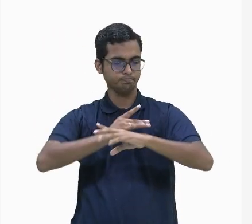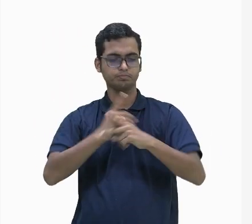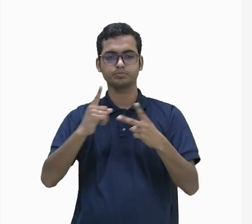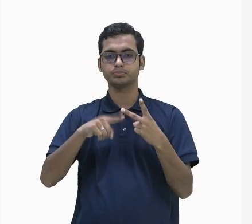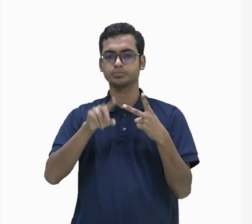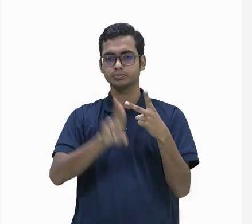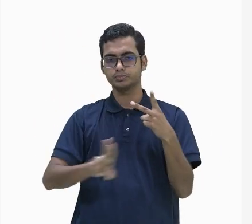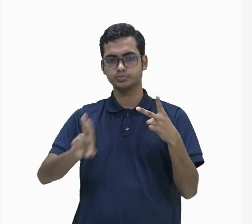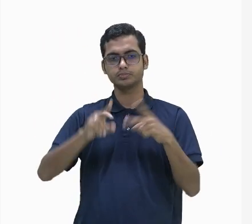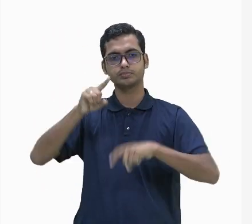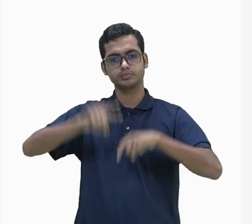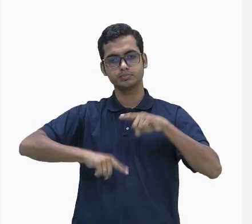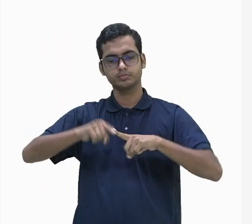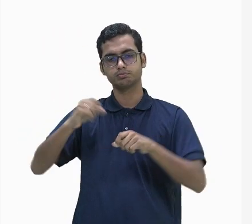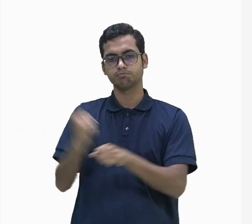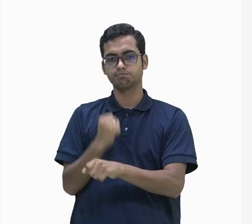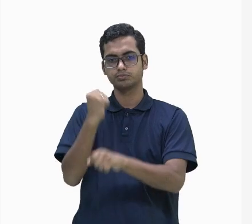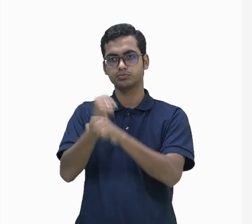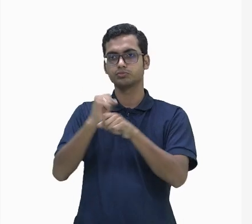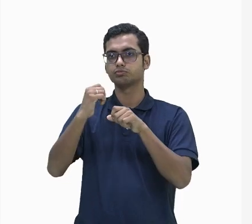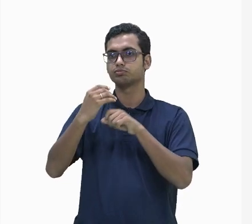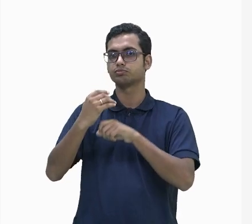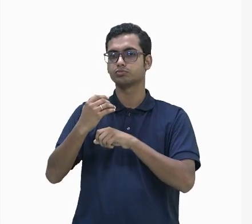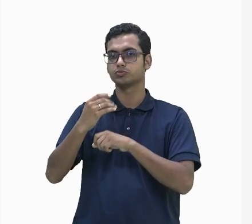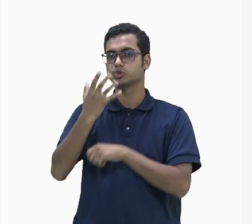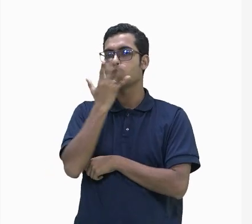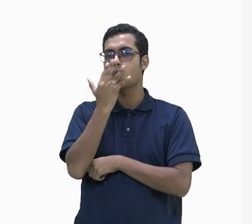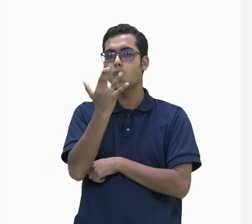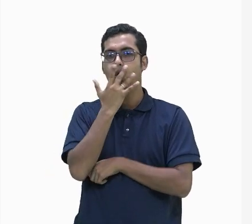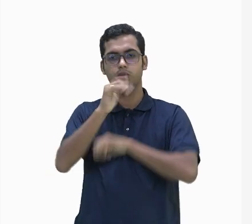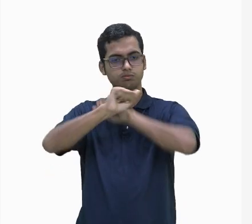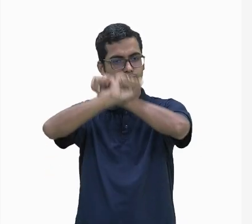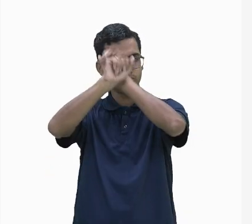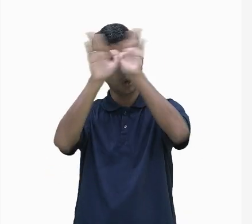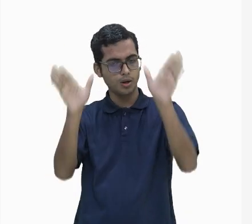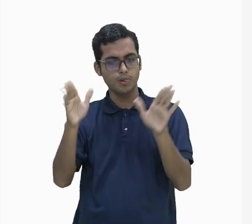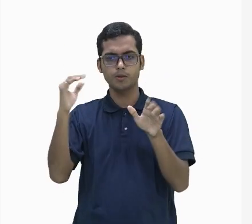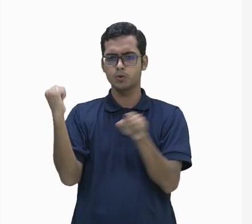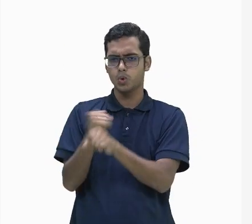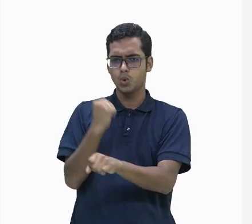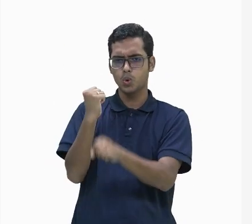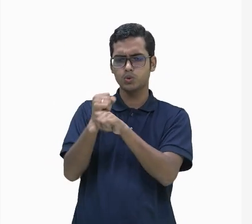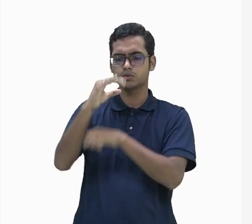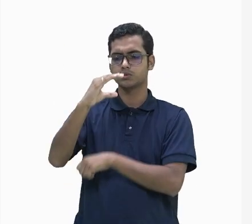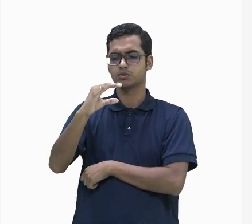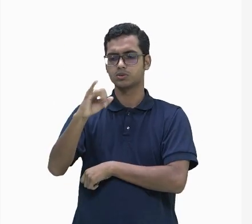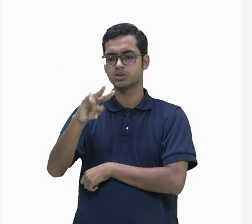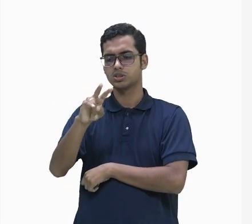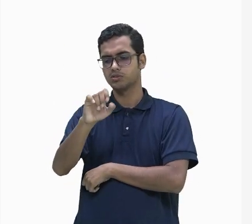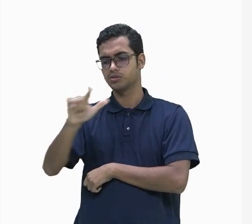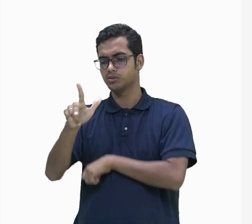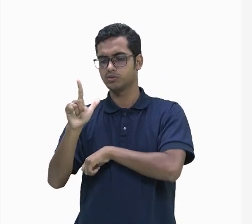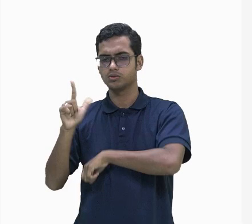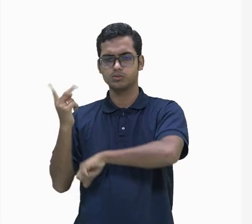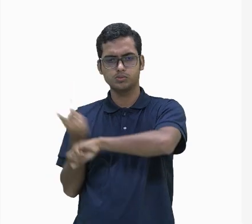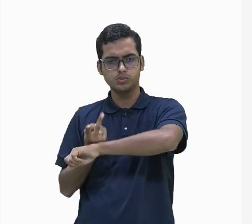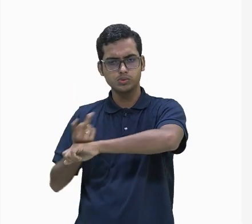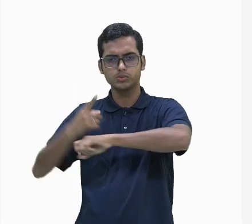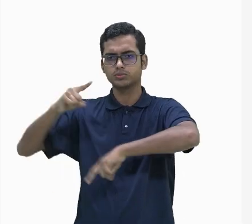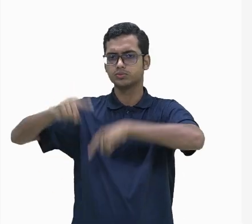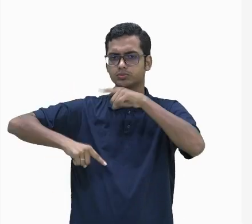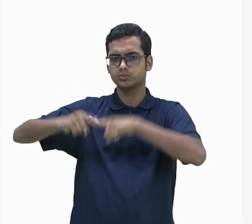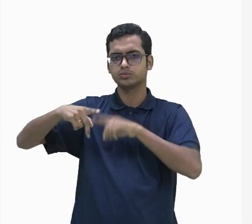materiais de construção mais claro, aí vai o ramo da construção civil, né? Na busca desses materiais que têm